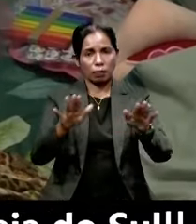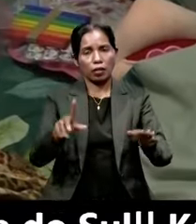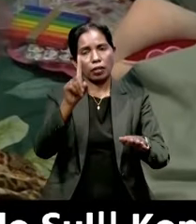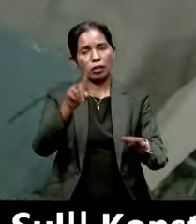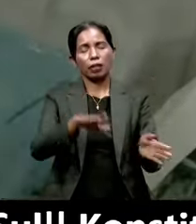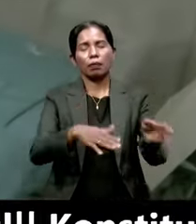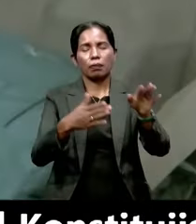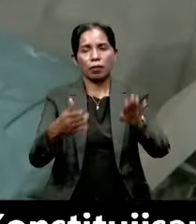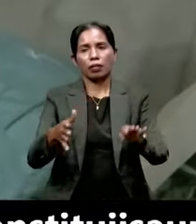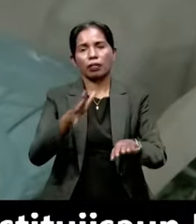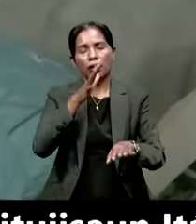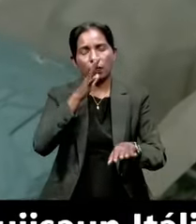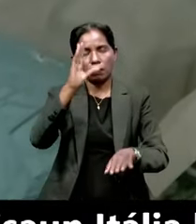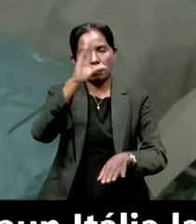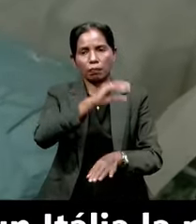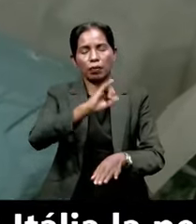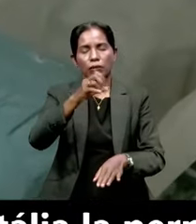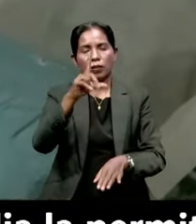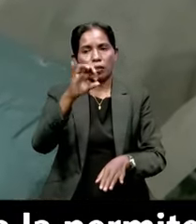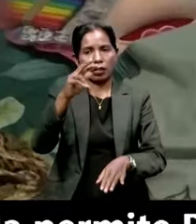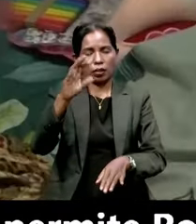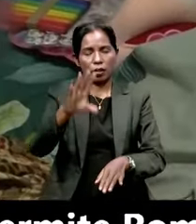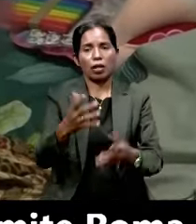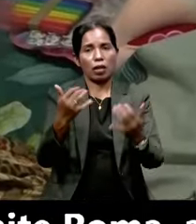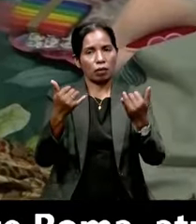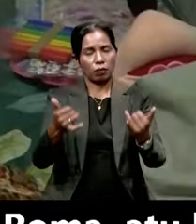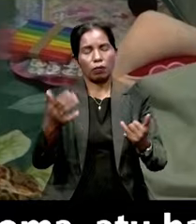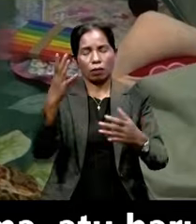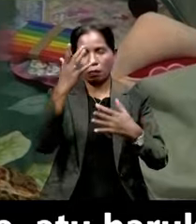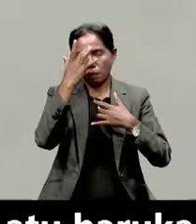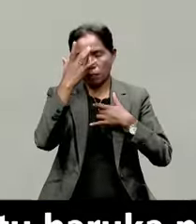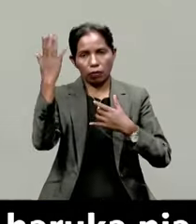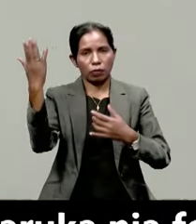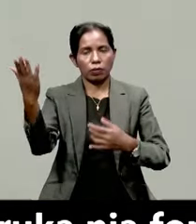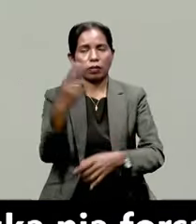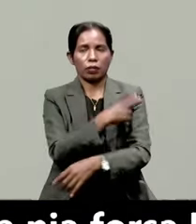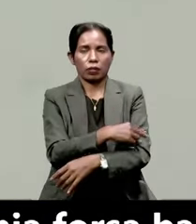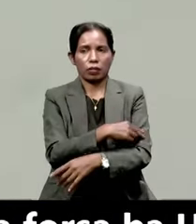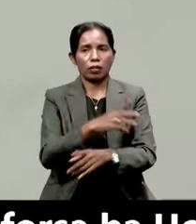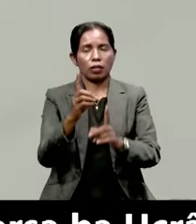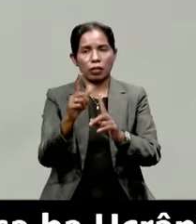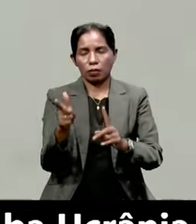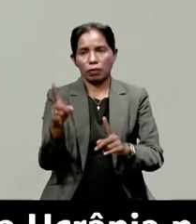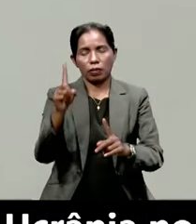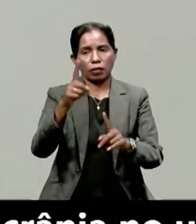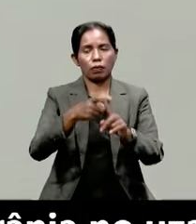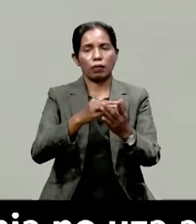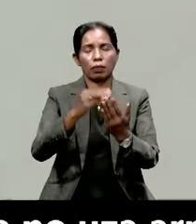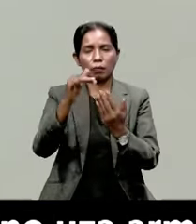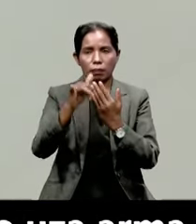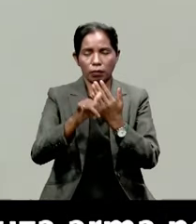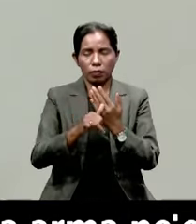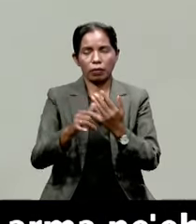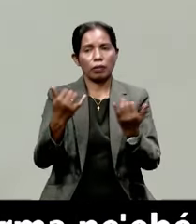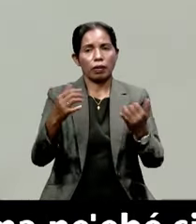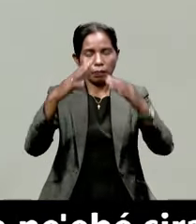nia inan Juliana Elizabeth Fangidai Soares sofre cane grave e a loron ronure singida fulan maione.